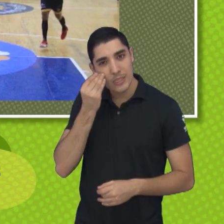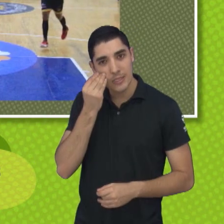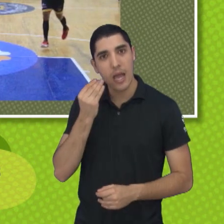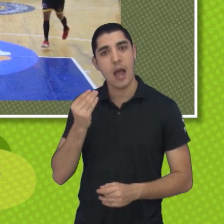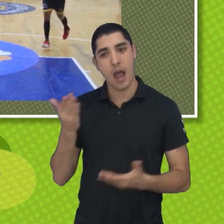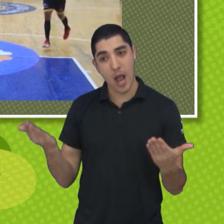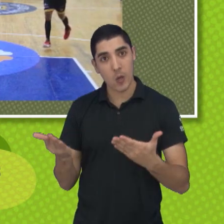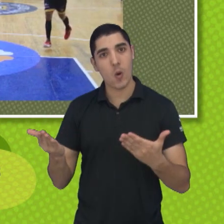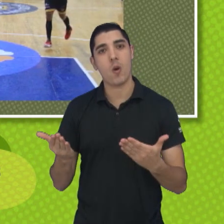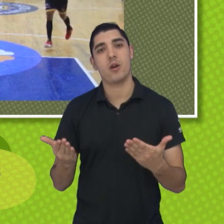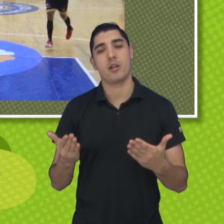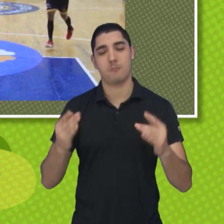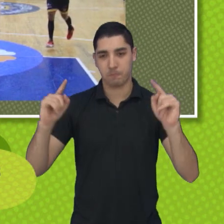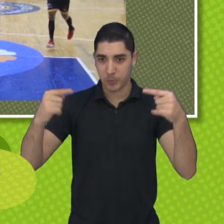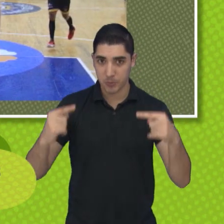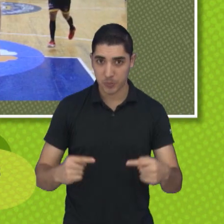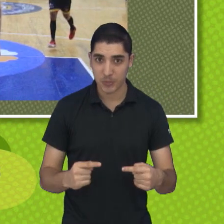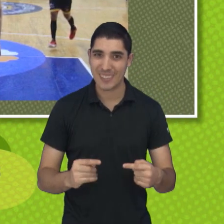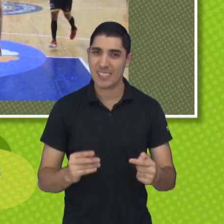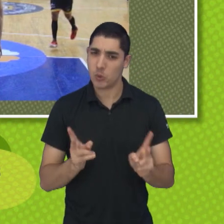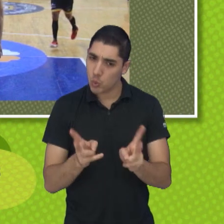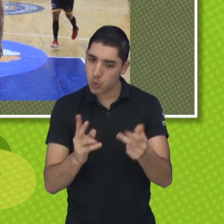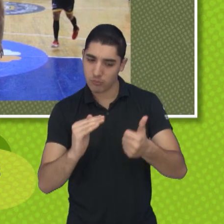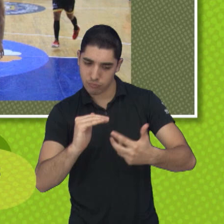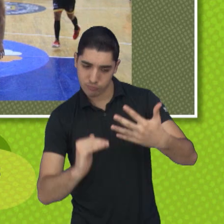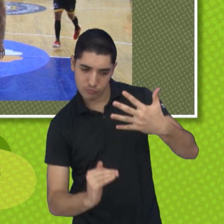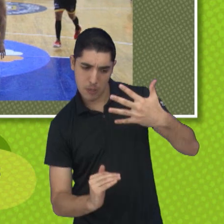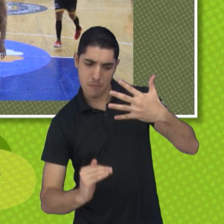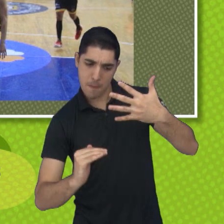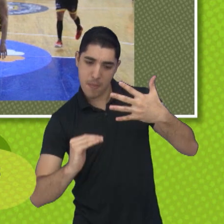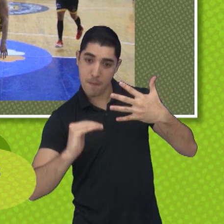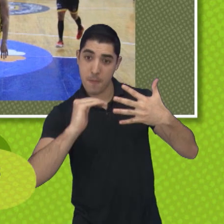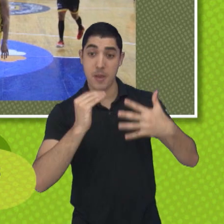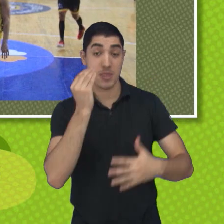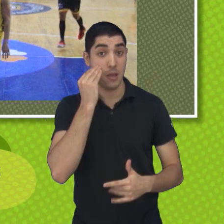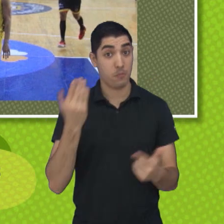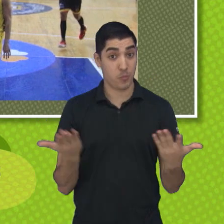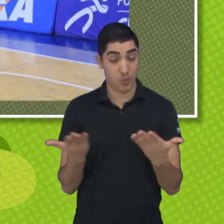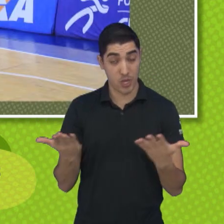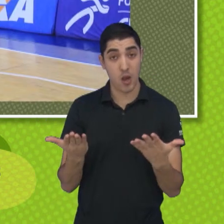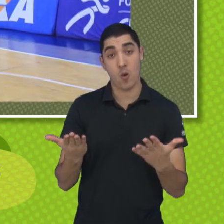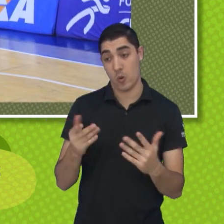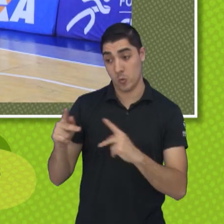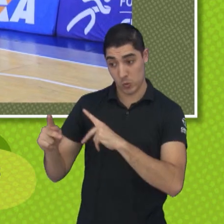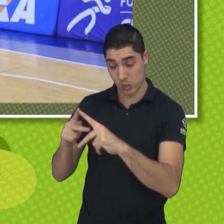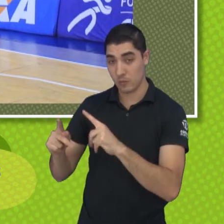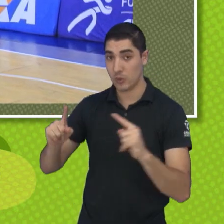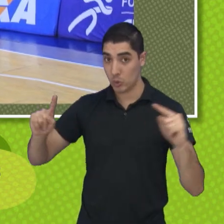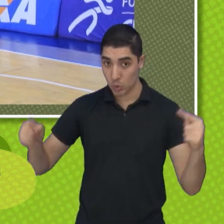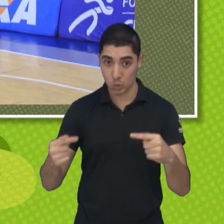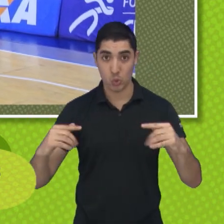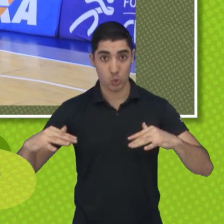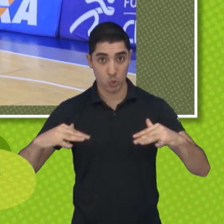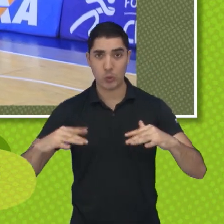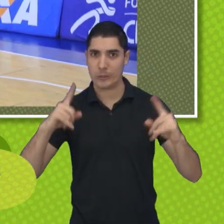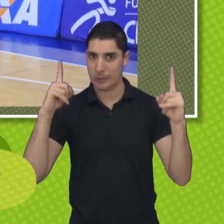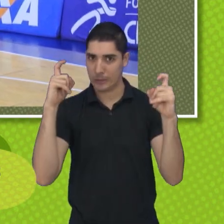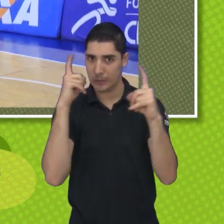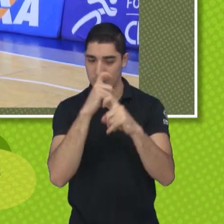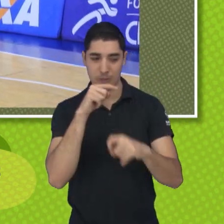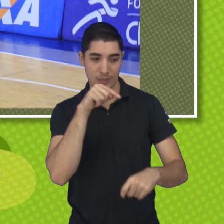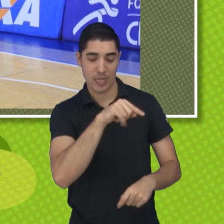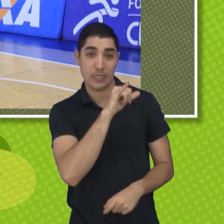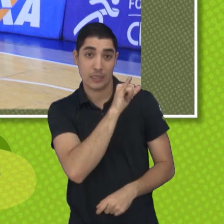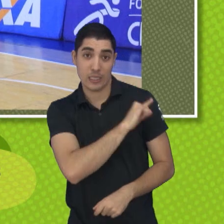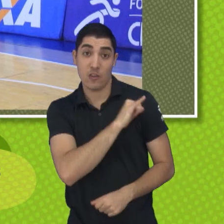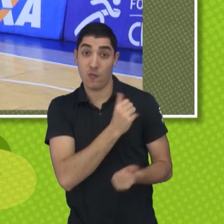aí, nessa reta final aí da tabela do NBB, já que o São José vai enfrentar uma parada difícil, né, contra os cariocas, 3